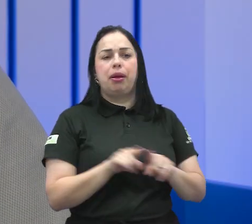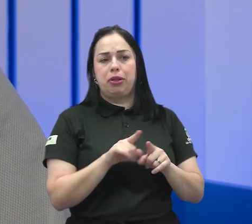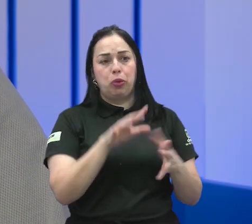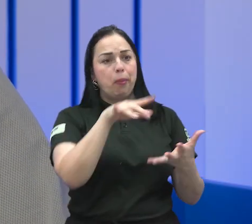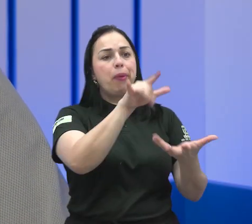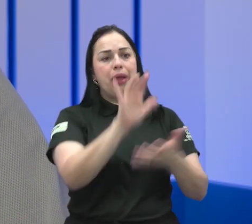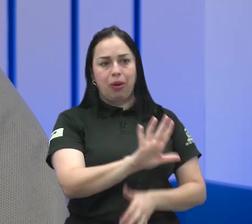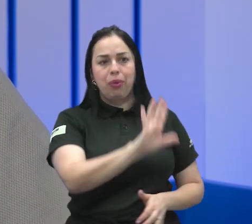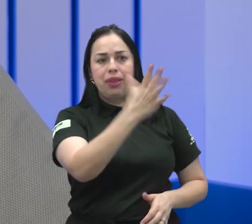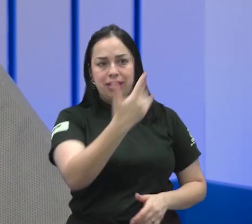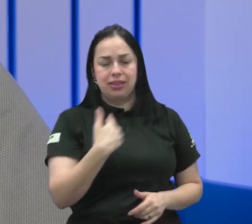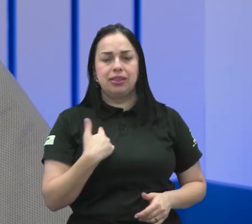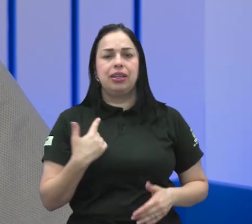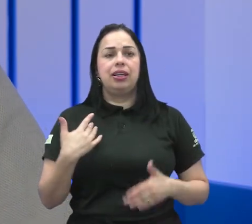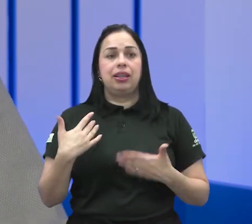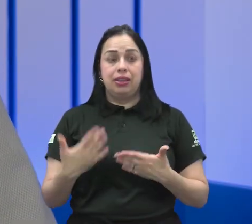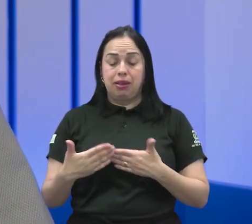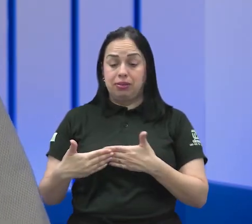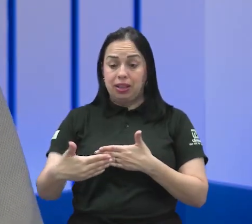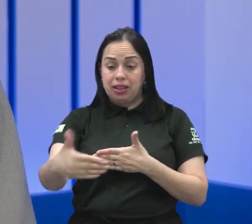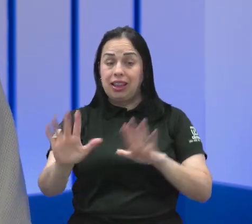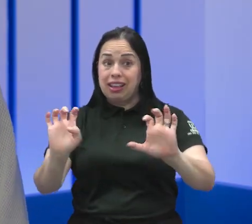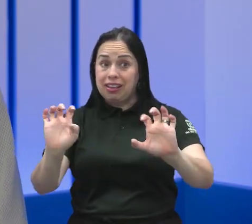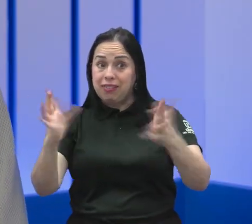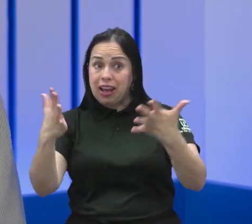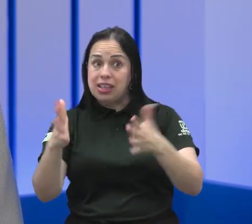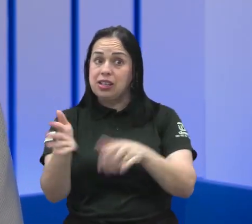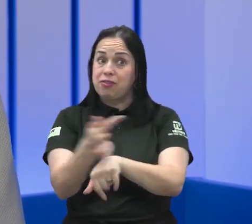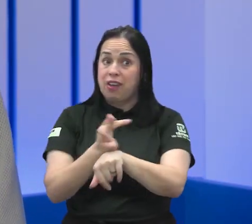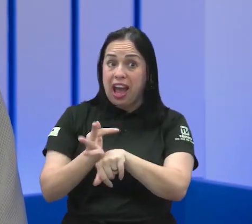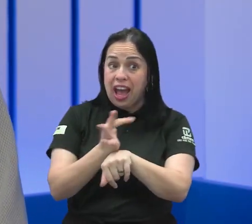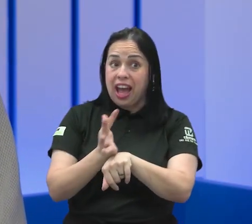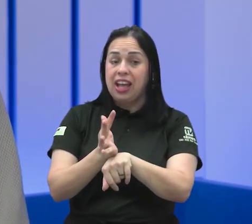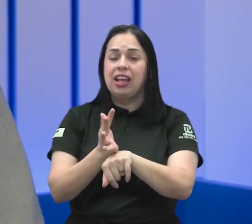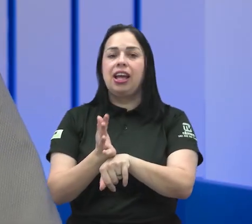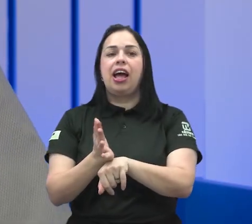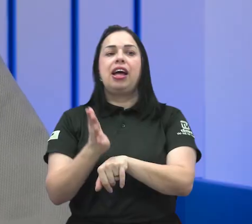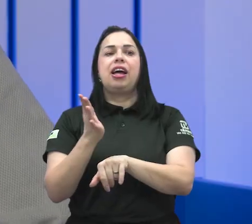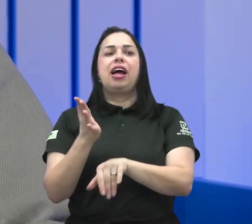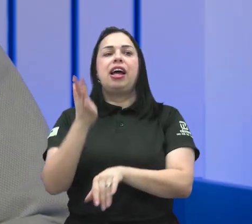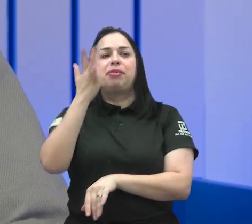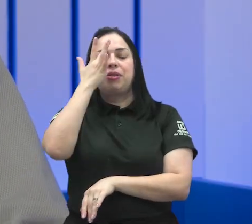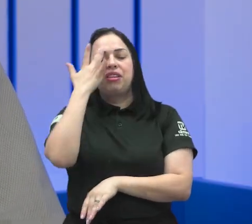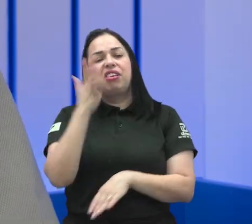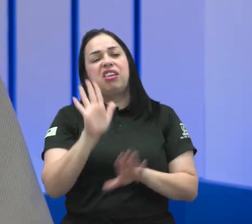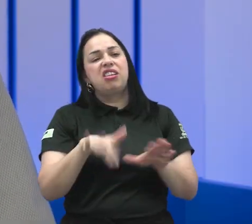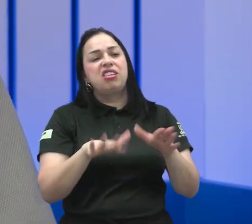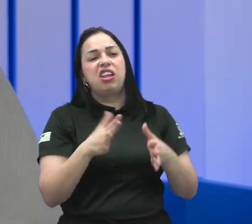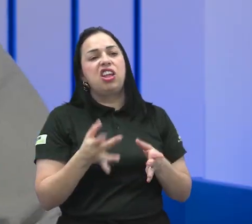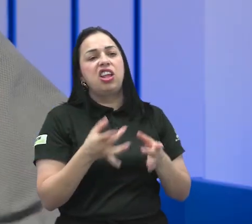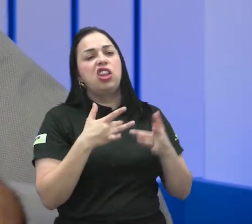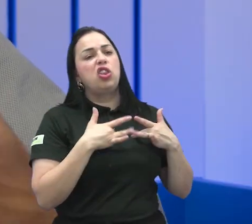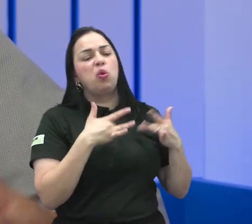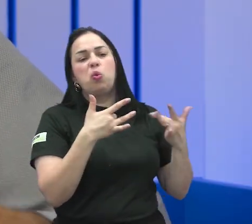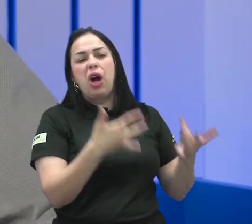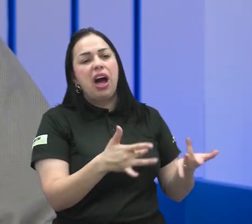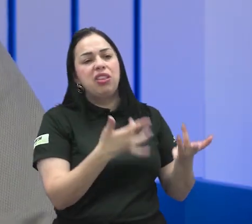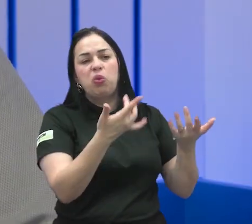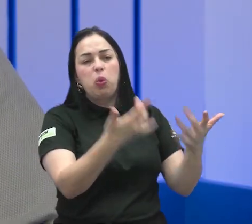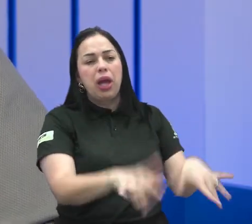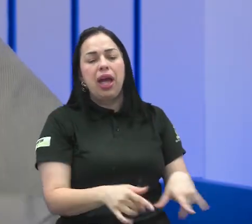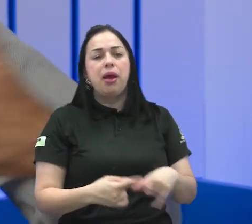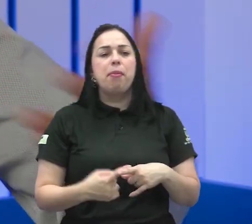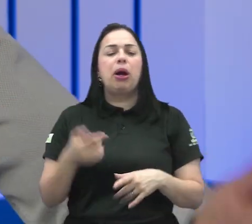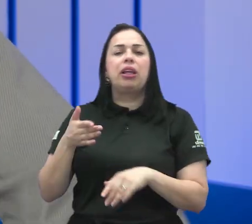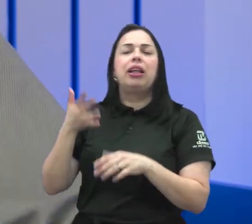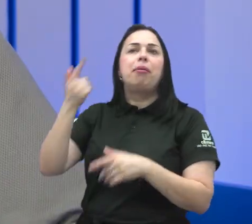mundo todo. Então, antes das festas finais de ano, antes das férias, então as pessoas acabam deixando um pouco de doar, porque está pensando em